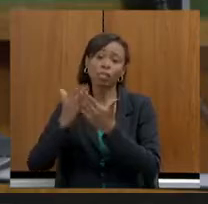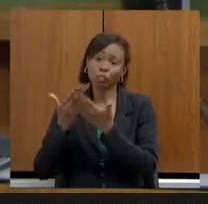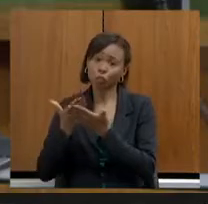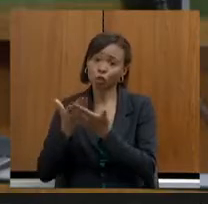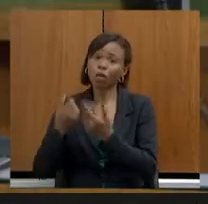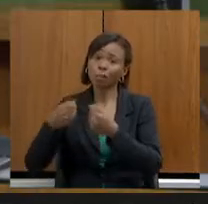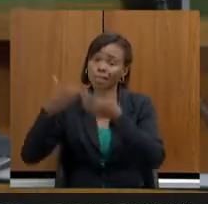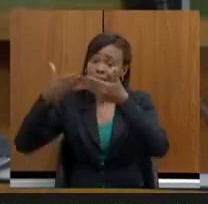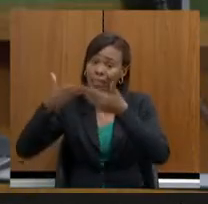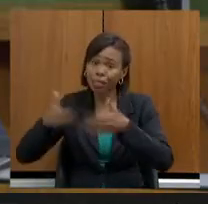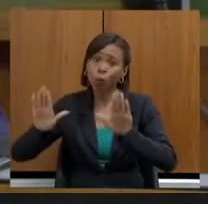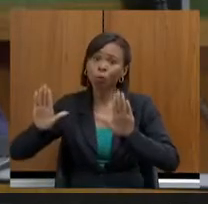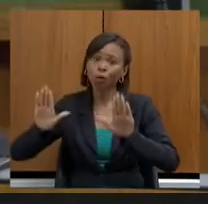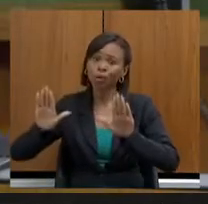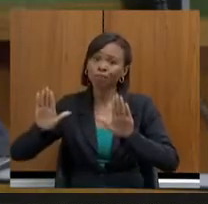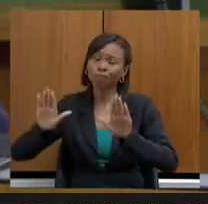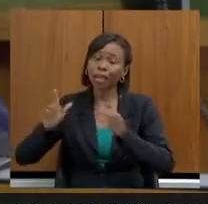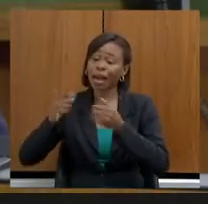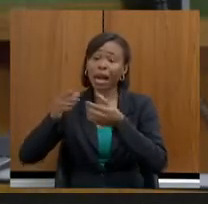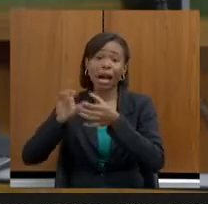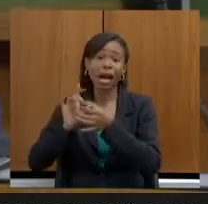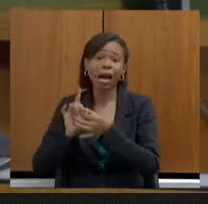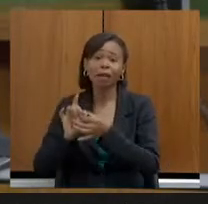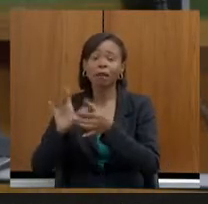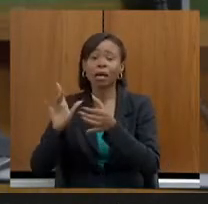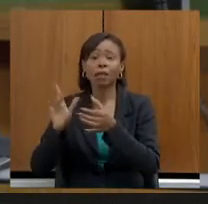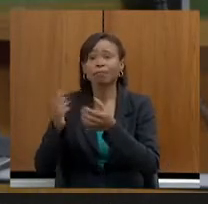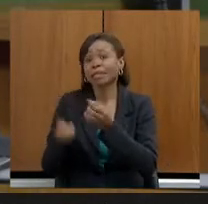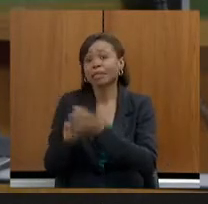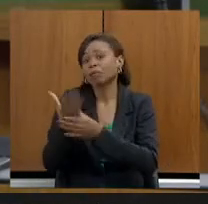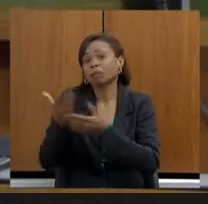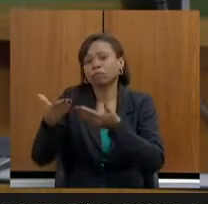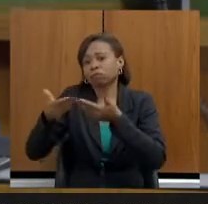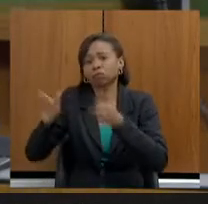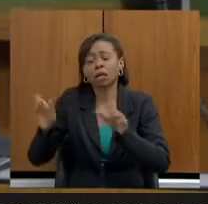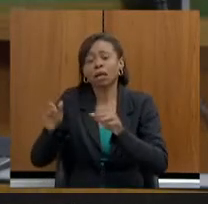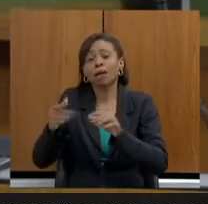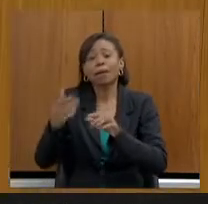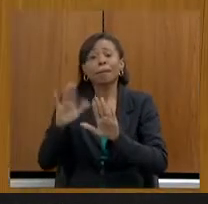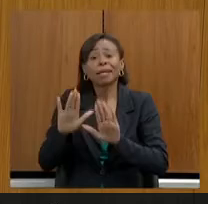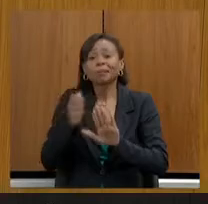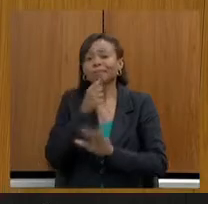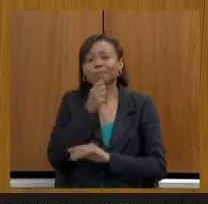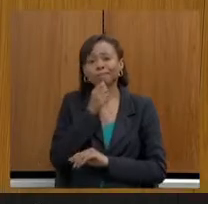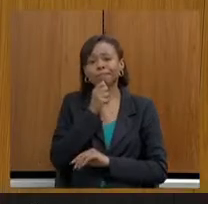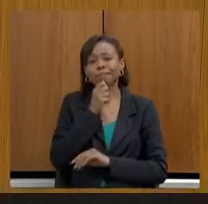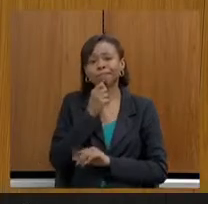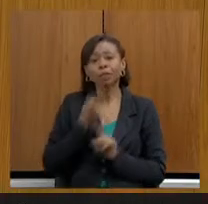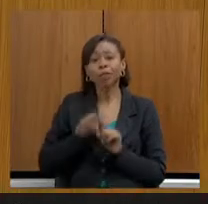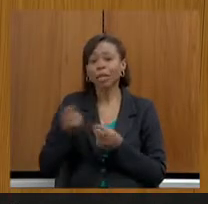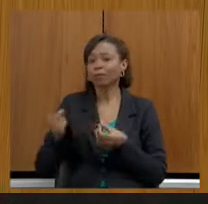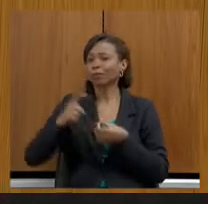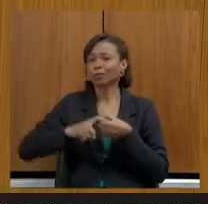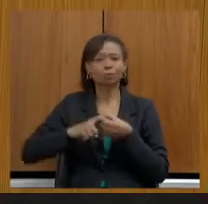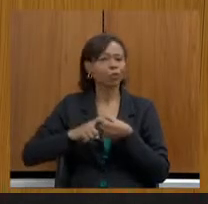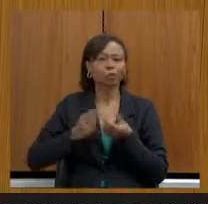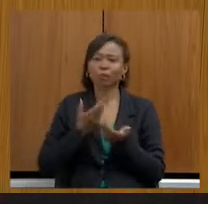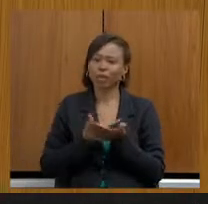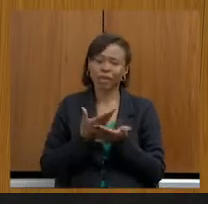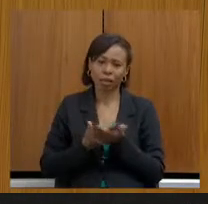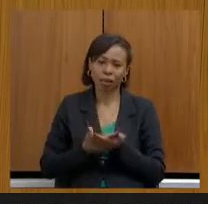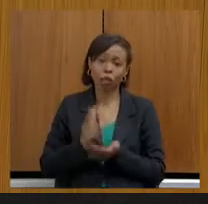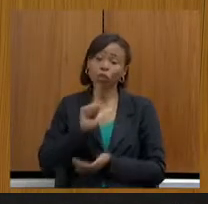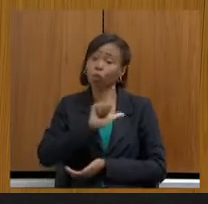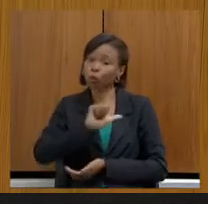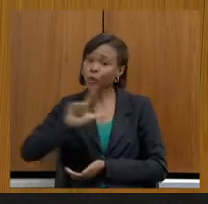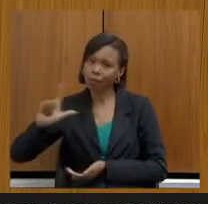e até hoje as escolas não foram inauguradas Por que também não retomaram as aulas não que a gente também pudesse Pensar lá na na